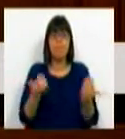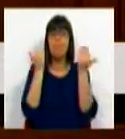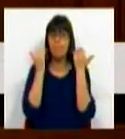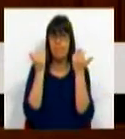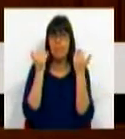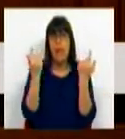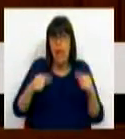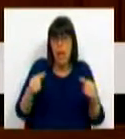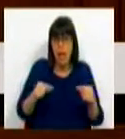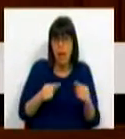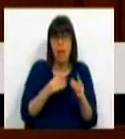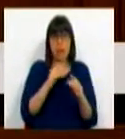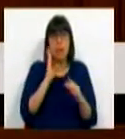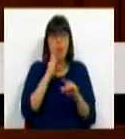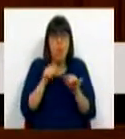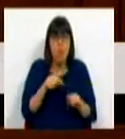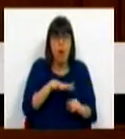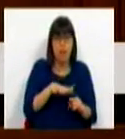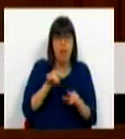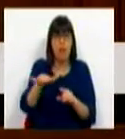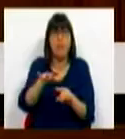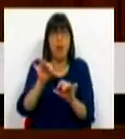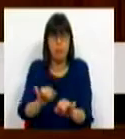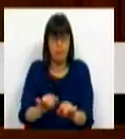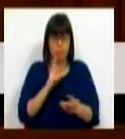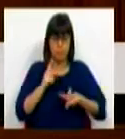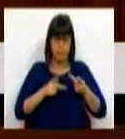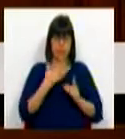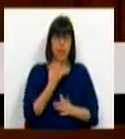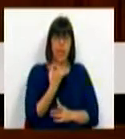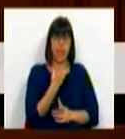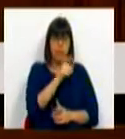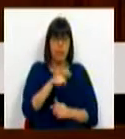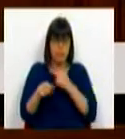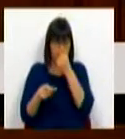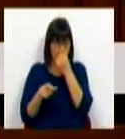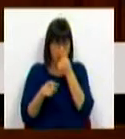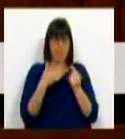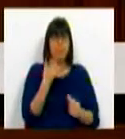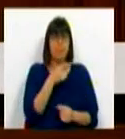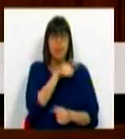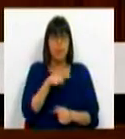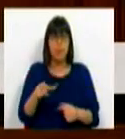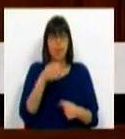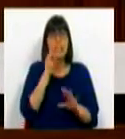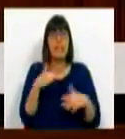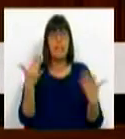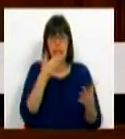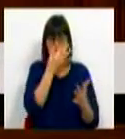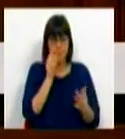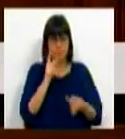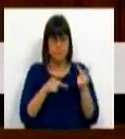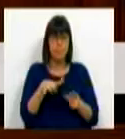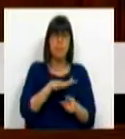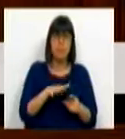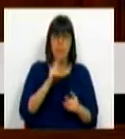informações existentes em cada momento. Nomeadamente, na análise individual, estamos a falar de analisar